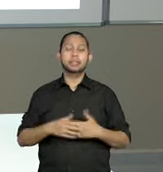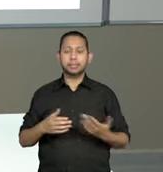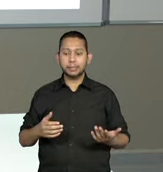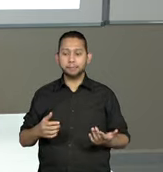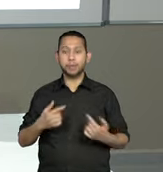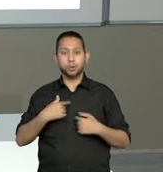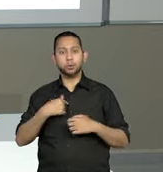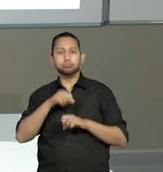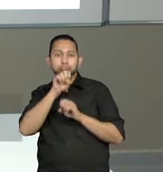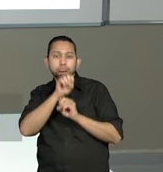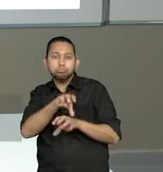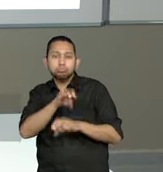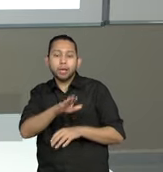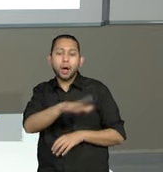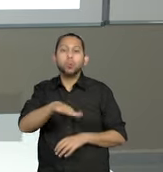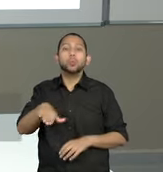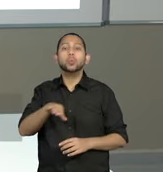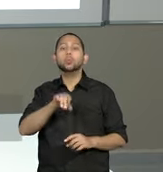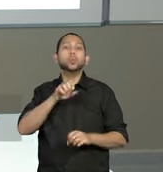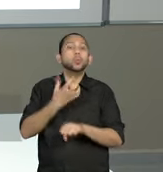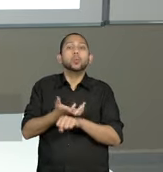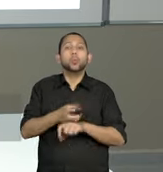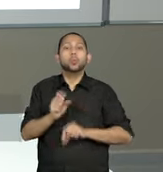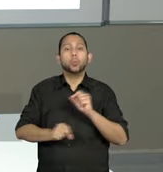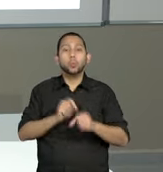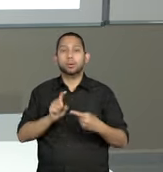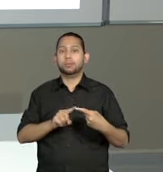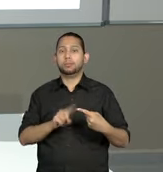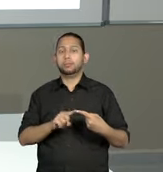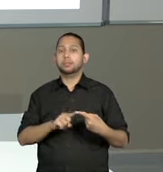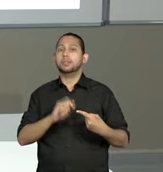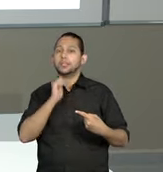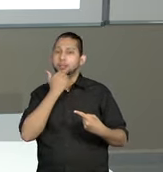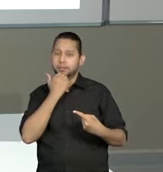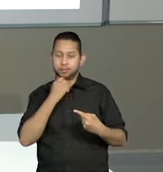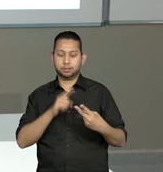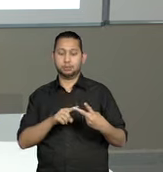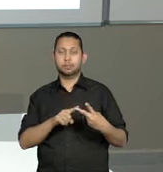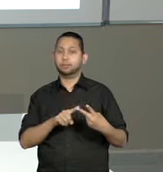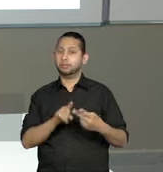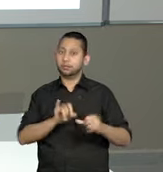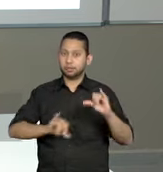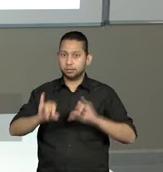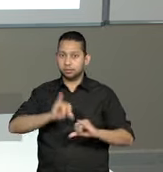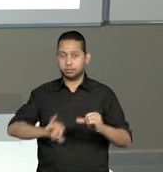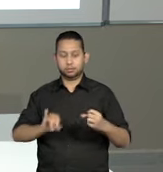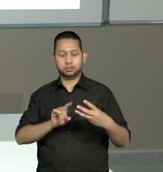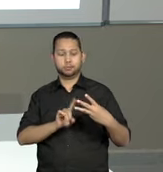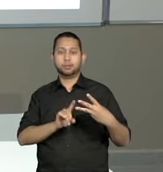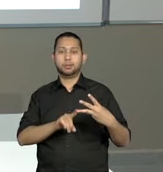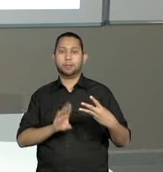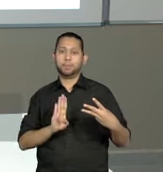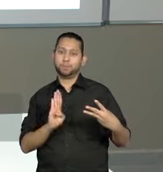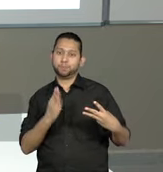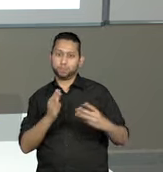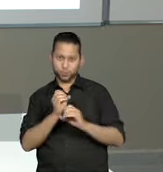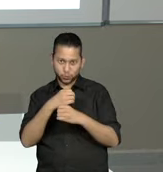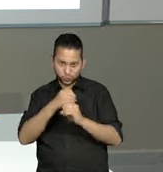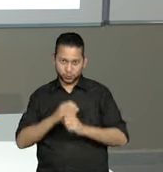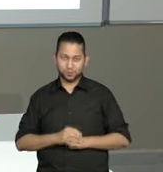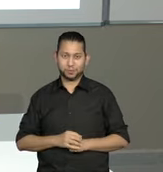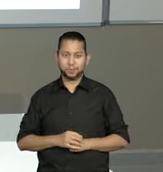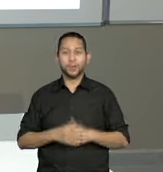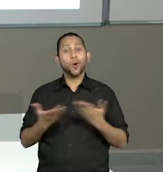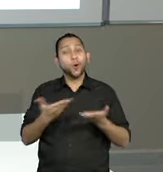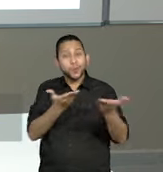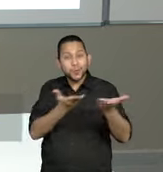dou aula de Ciências, Química e Biologia. Estou aqui para convidá-los a vir conosco